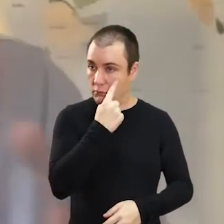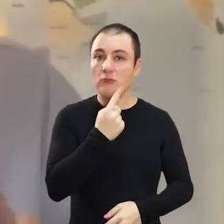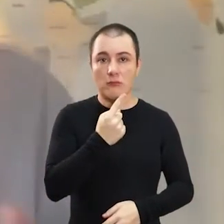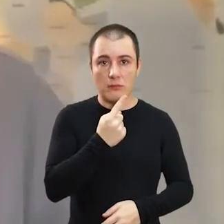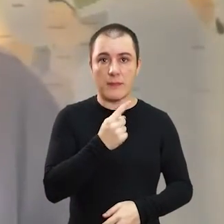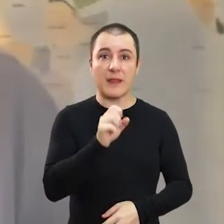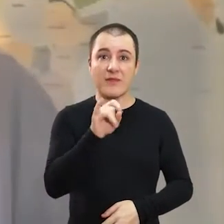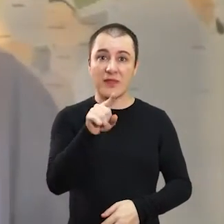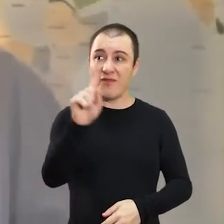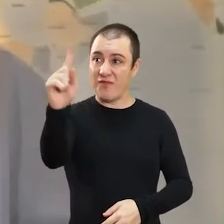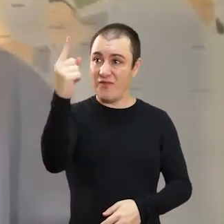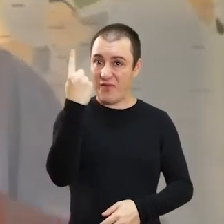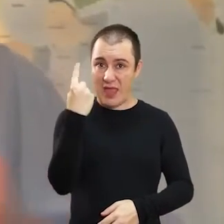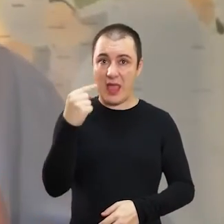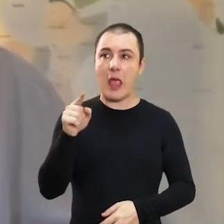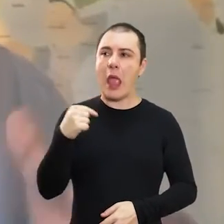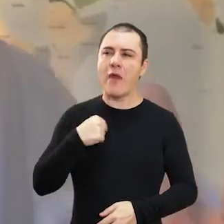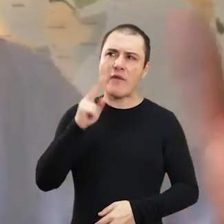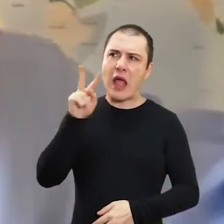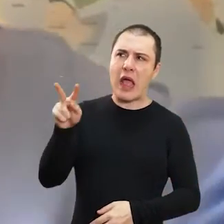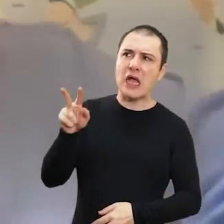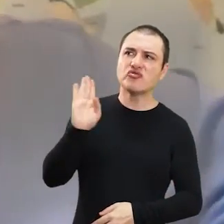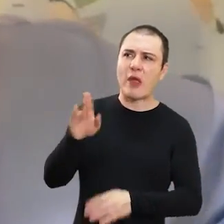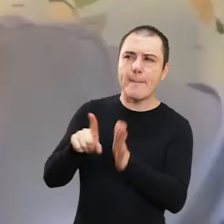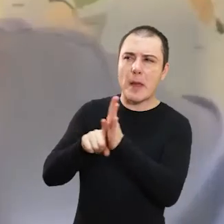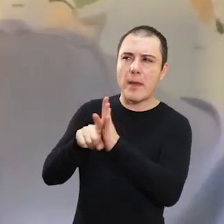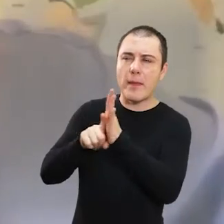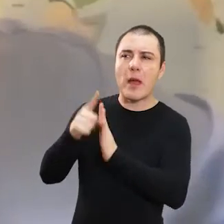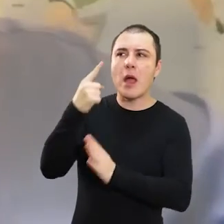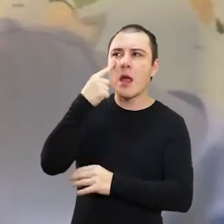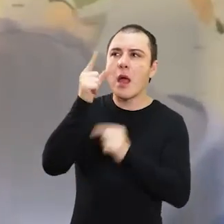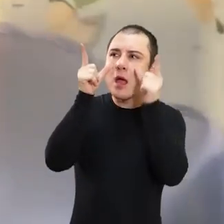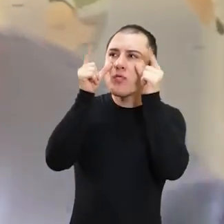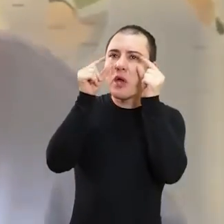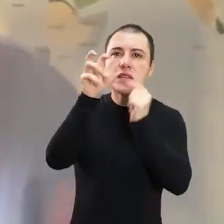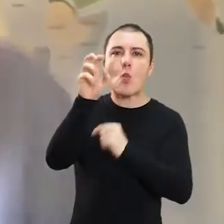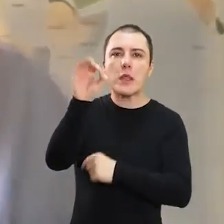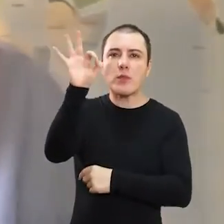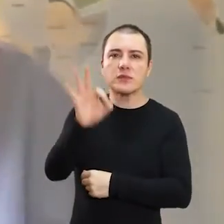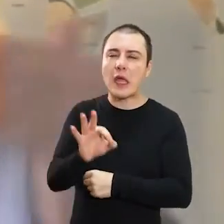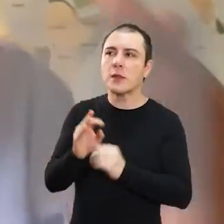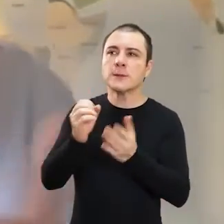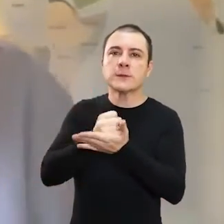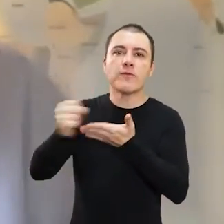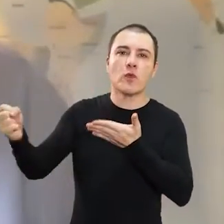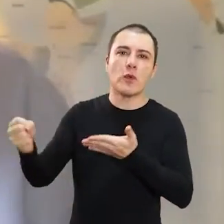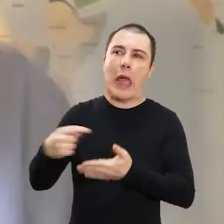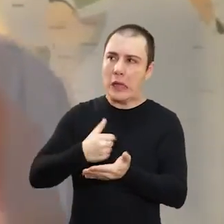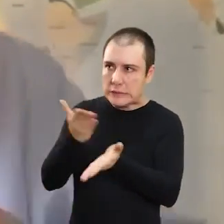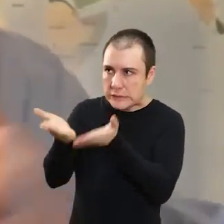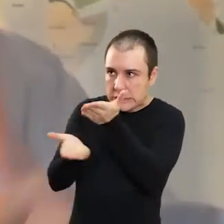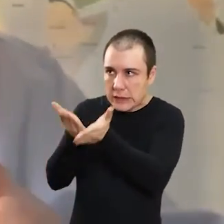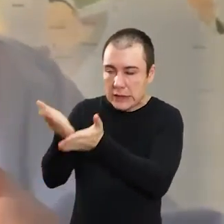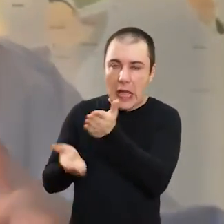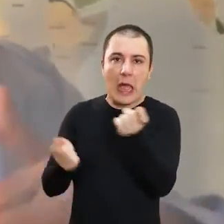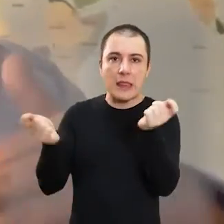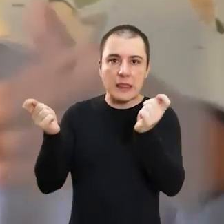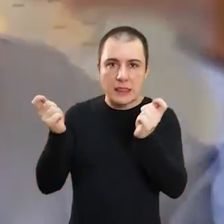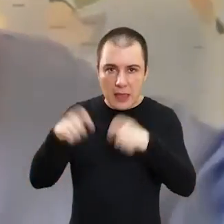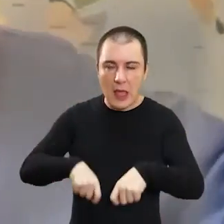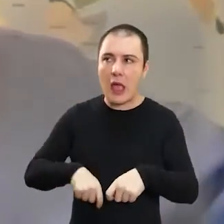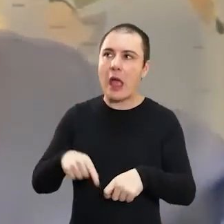você aparecer no meu consultório, você já perdeu 50% da visão, eu não vou conseguir te tratar a ponto de